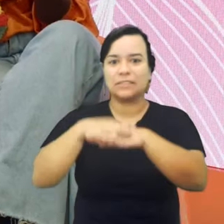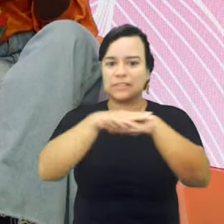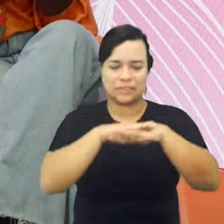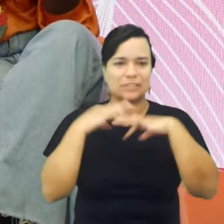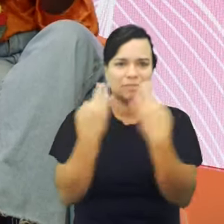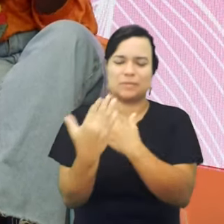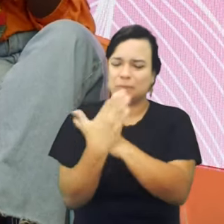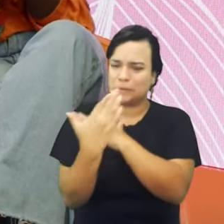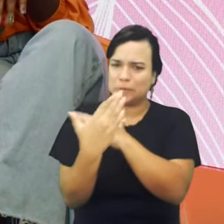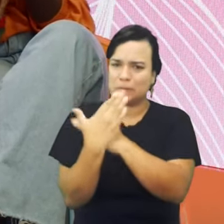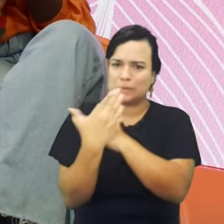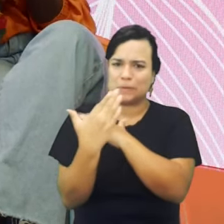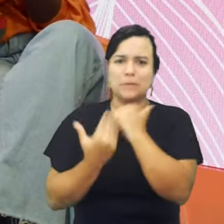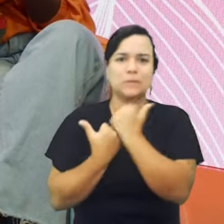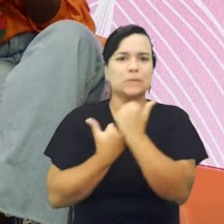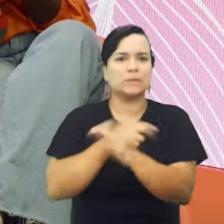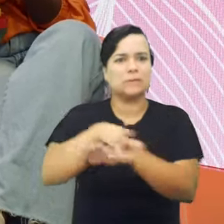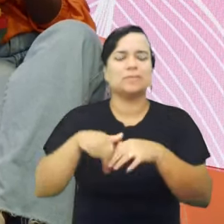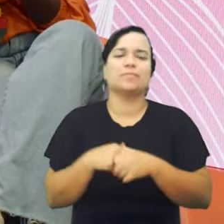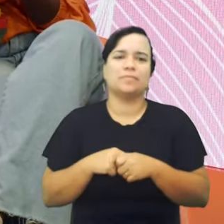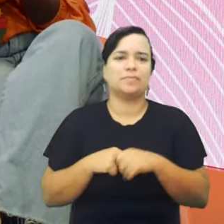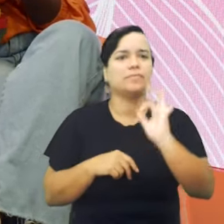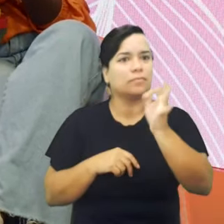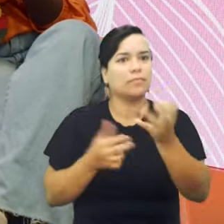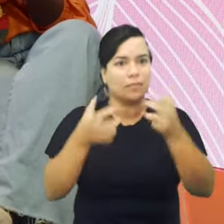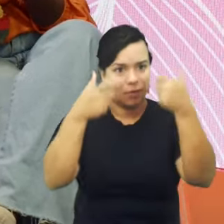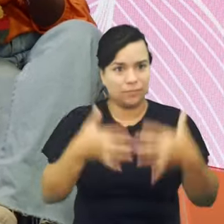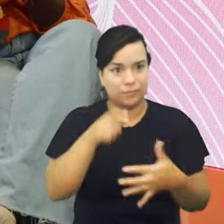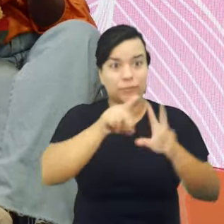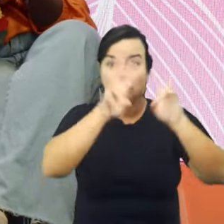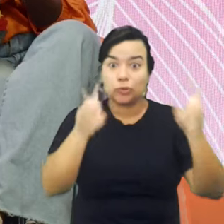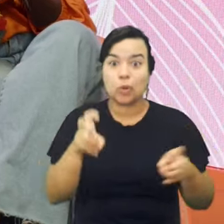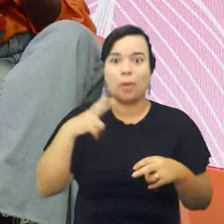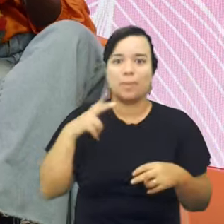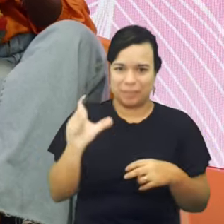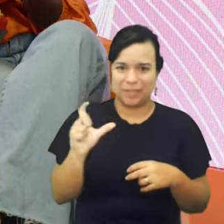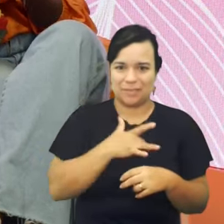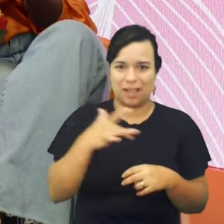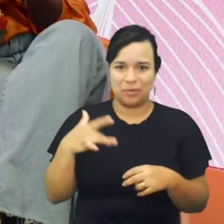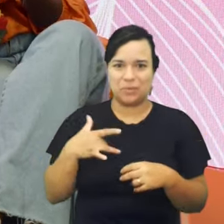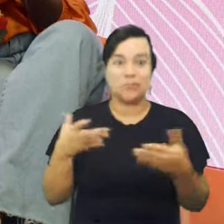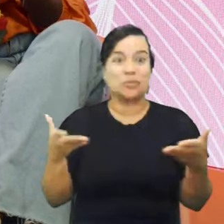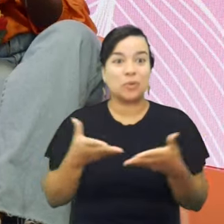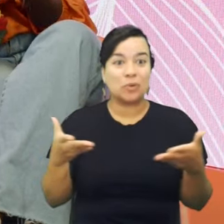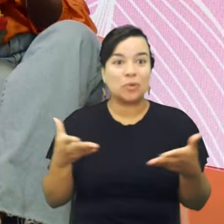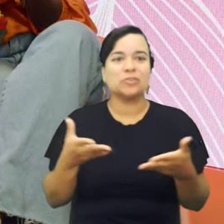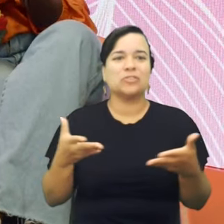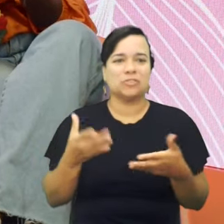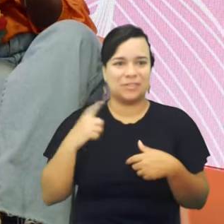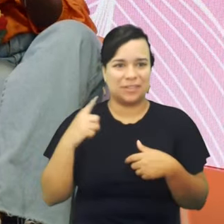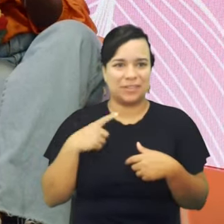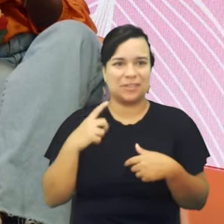braços atrás, né? Sabe que eu queria pegar esse gancho do plano de saúde, né? Que hoje eu empreendo e contrato muita gente.